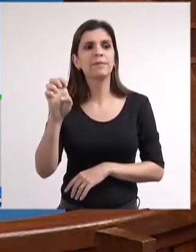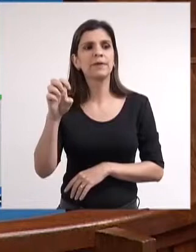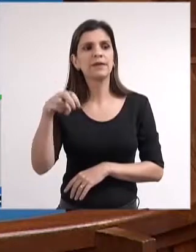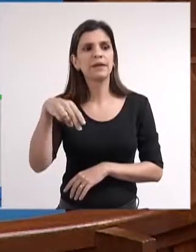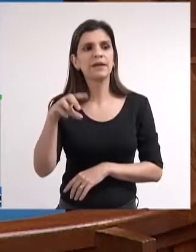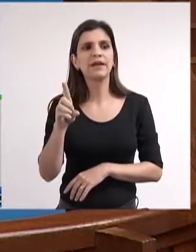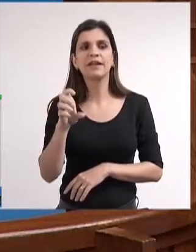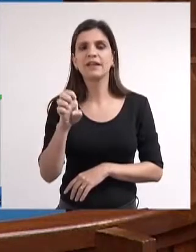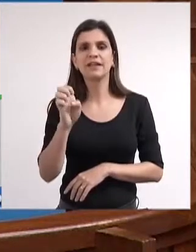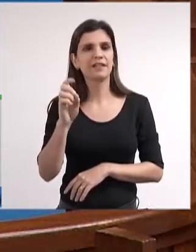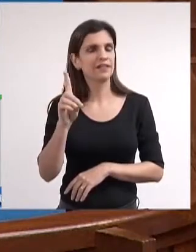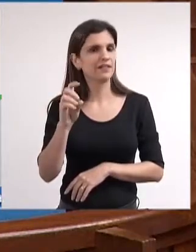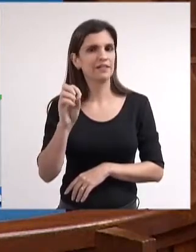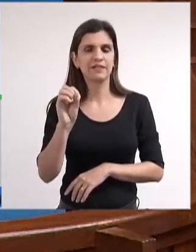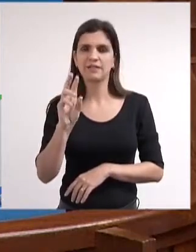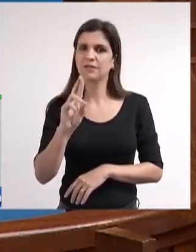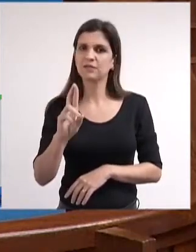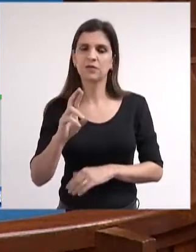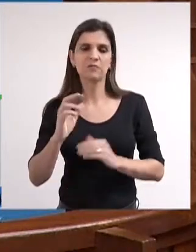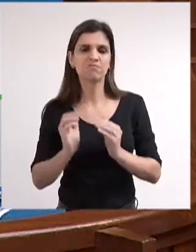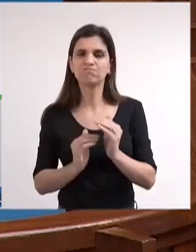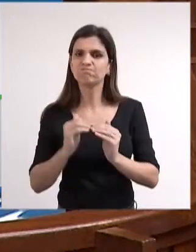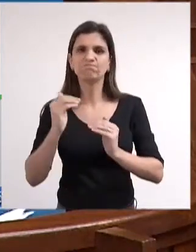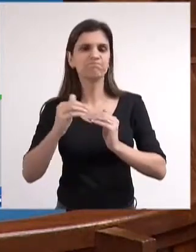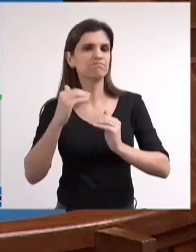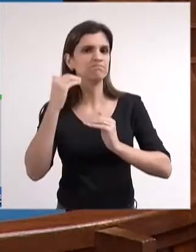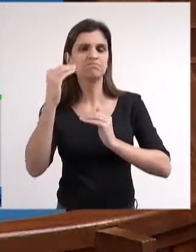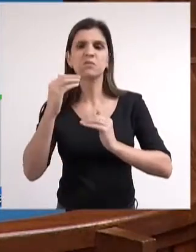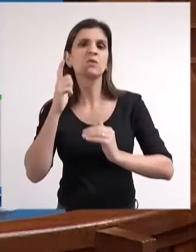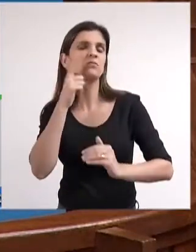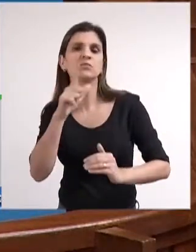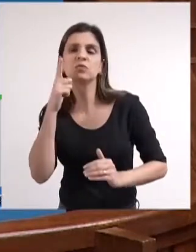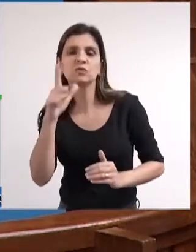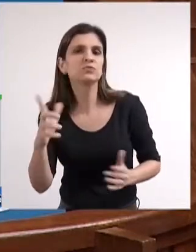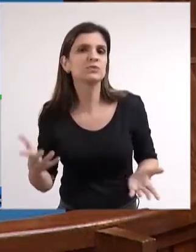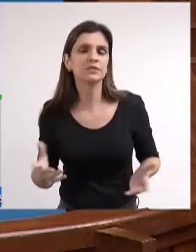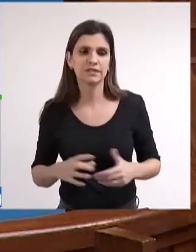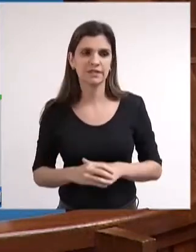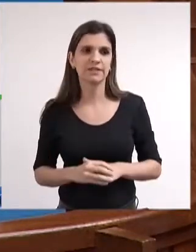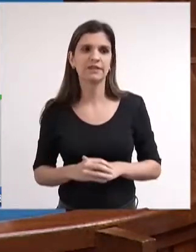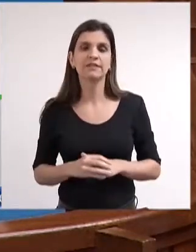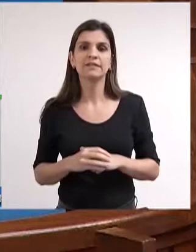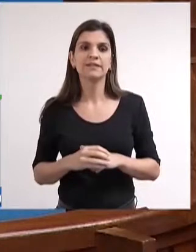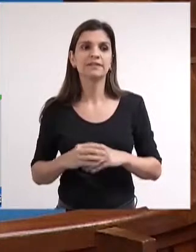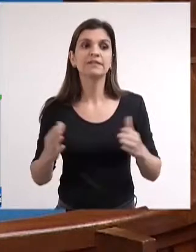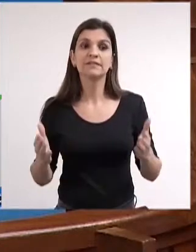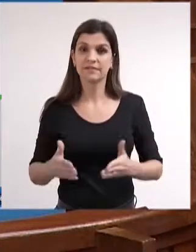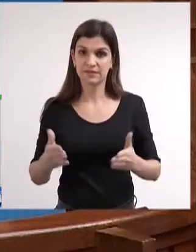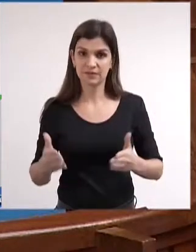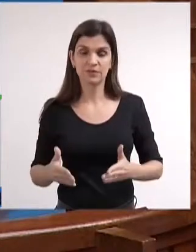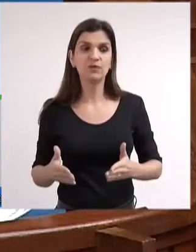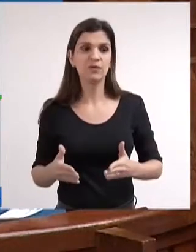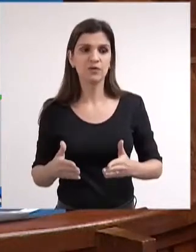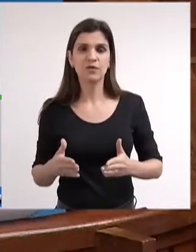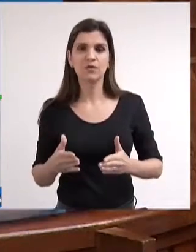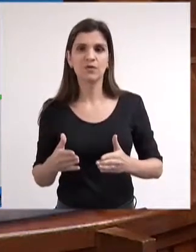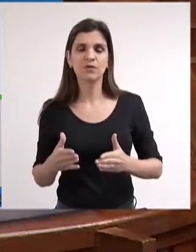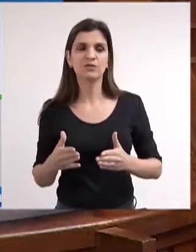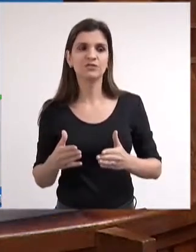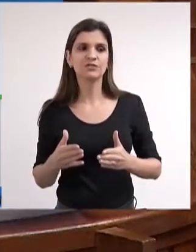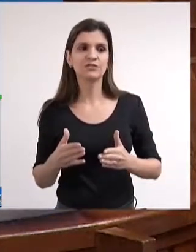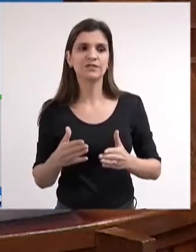7 anos, Campo Grande não se classificava. E agora, Campo Grande, então, depois de 7 anos, volta a ser um dos